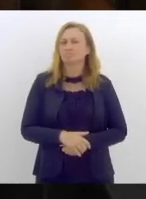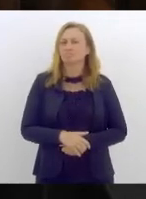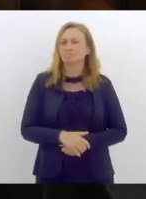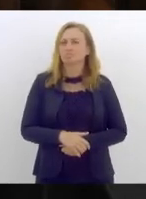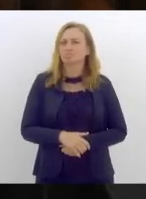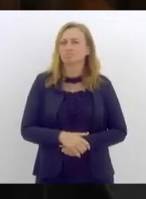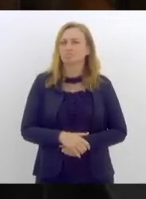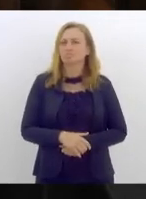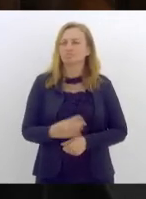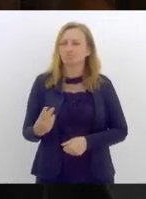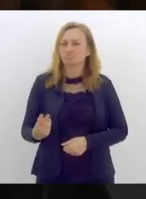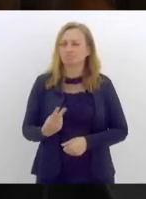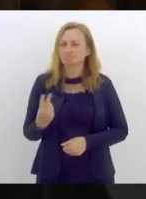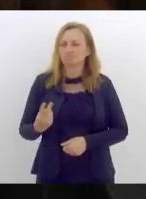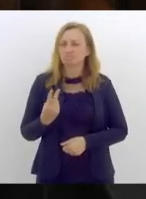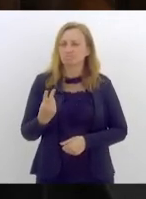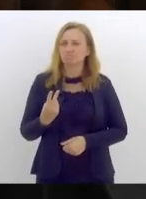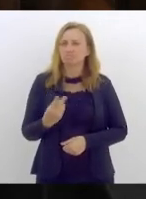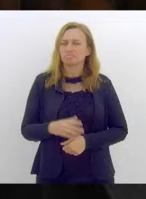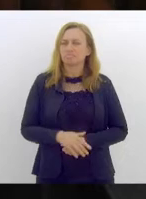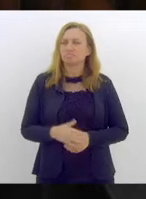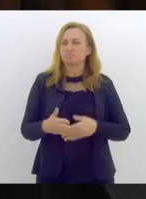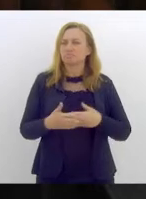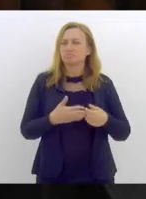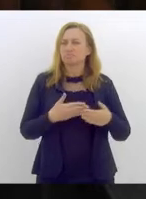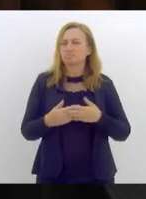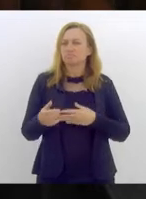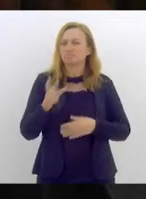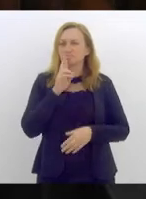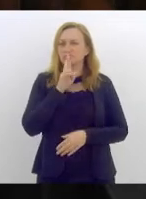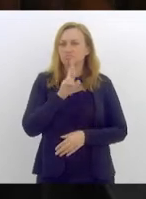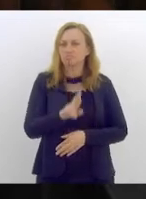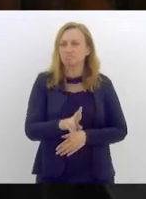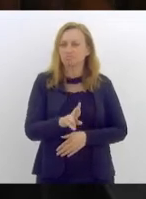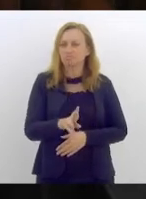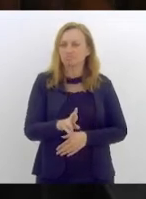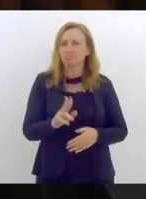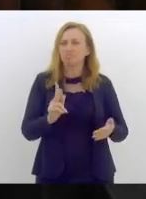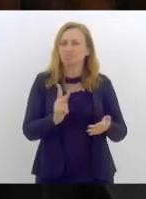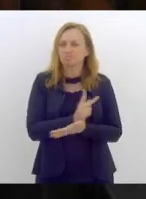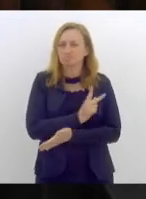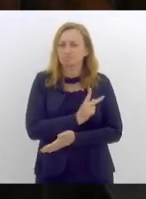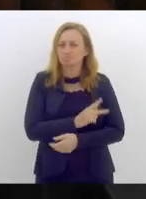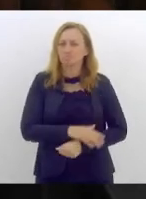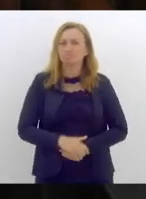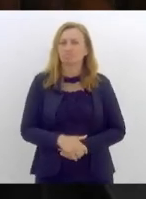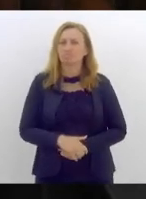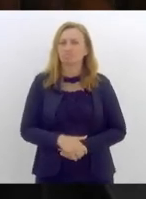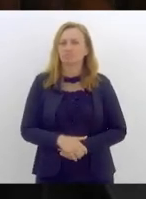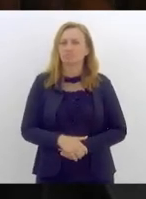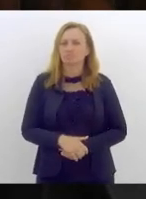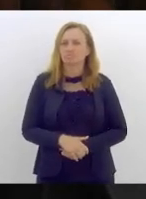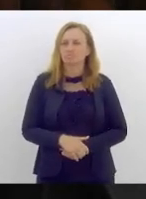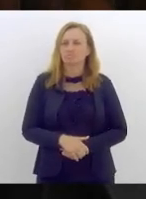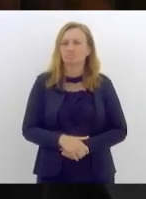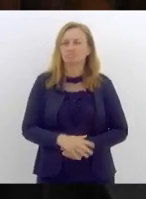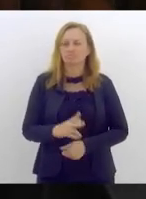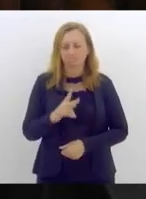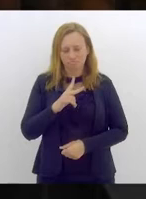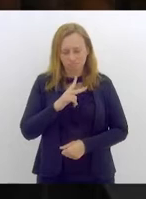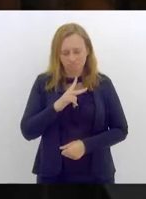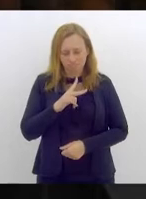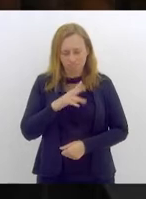prevalecerão sobre qualquer resultado que venha ocorrer e eu